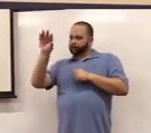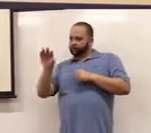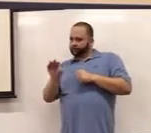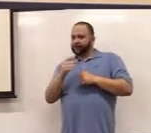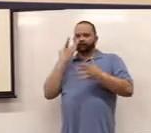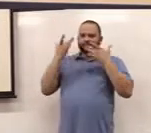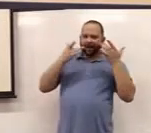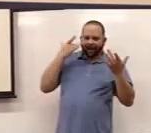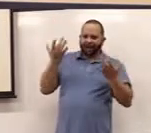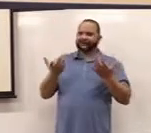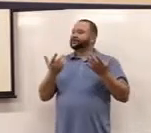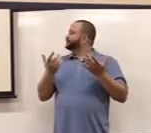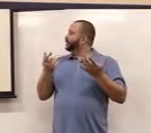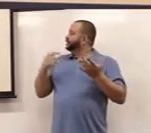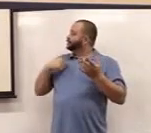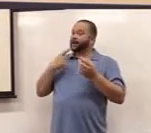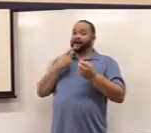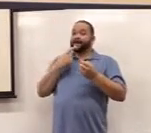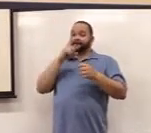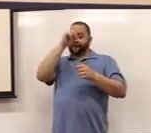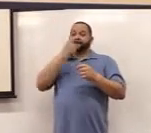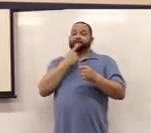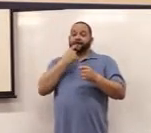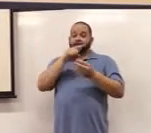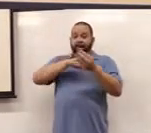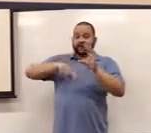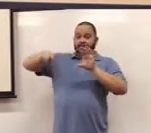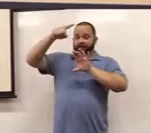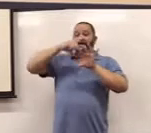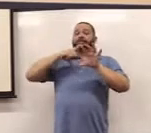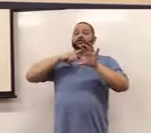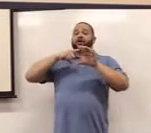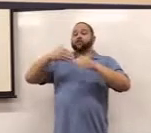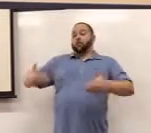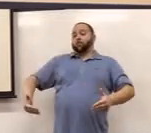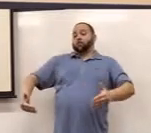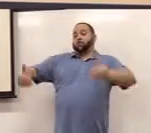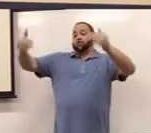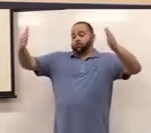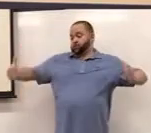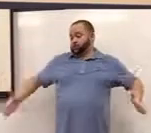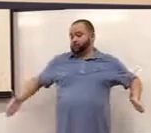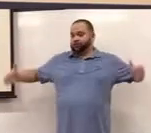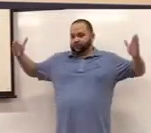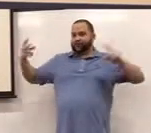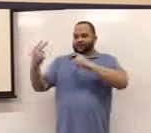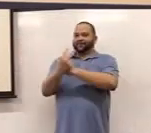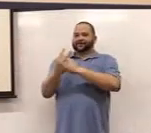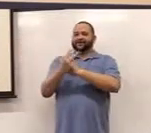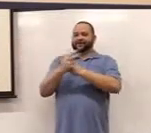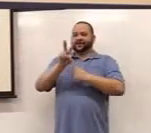em volta, essa linha vermelha, é a muralha que protegia Viena da invasão. Como eu,